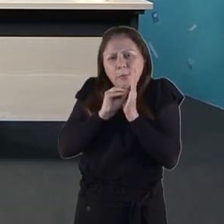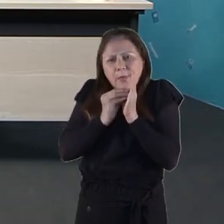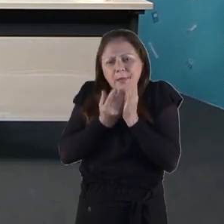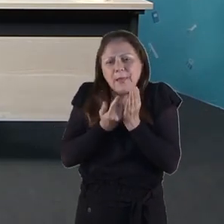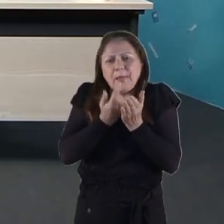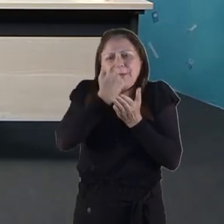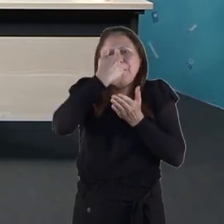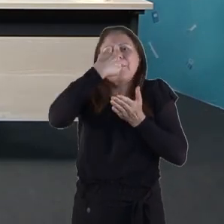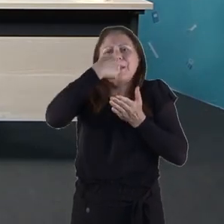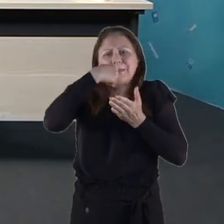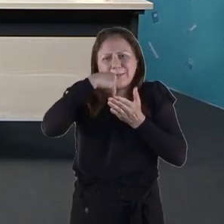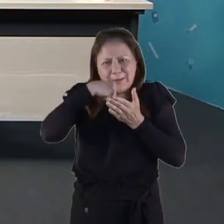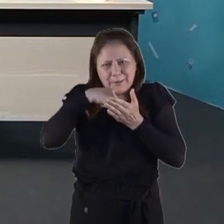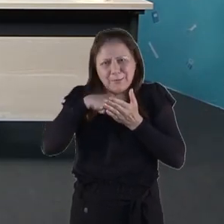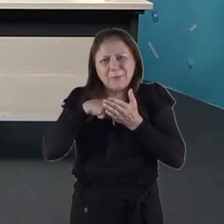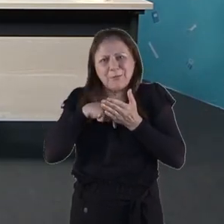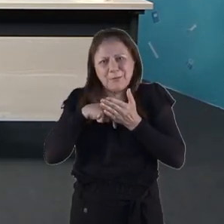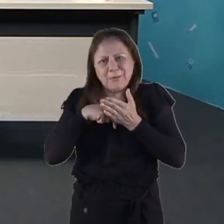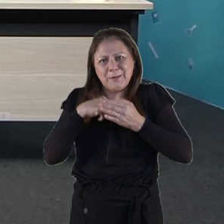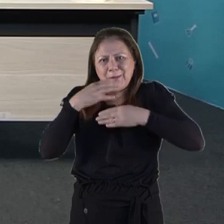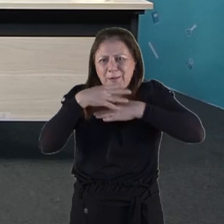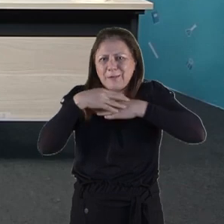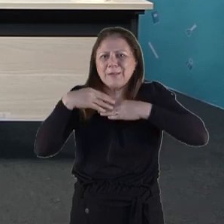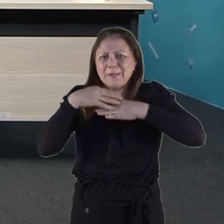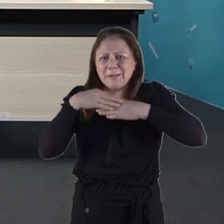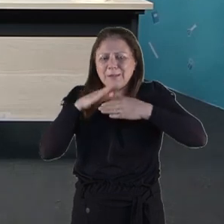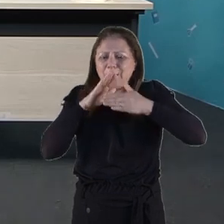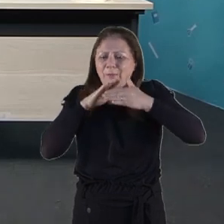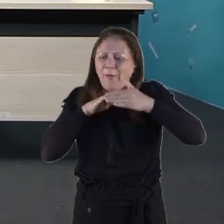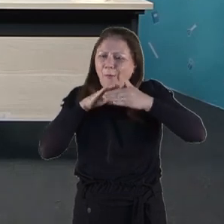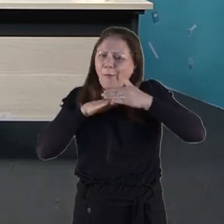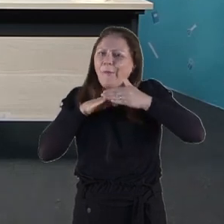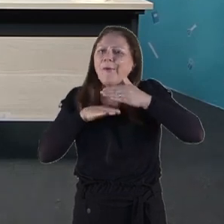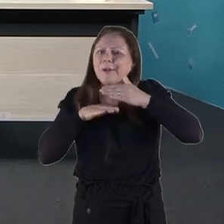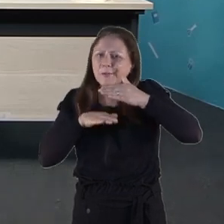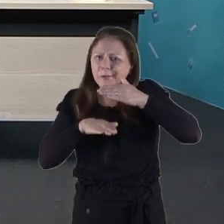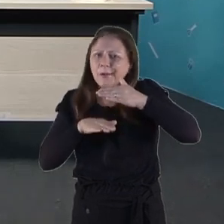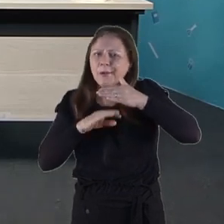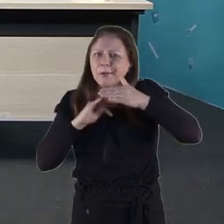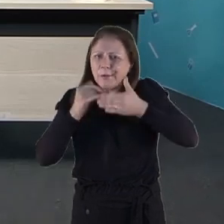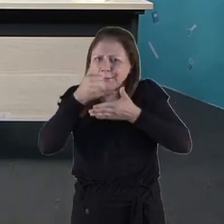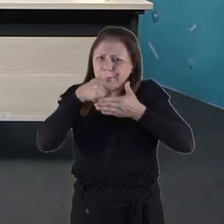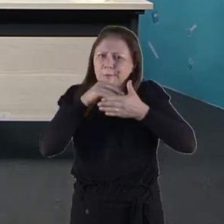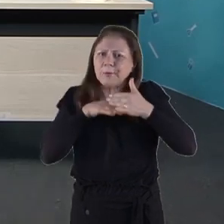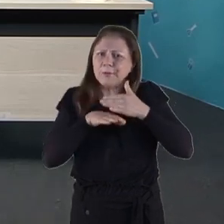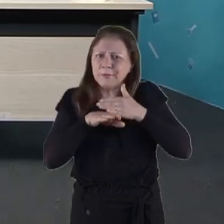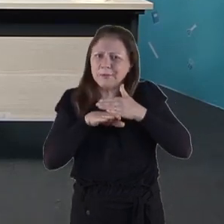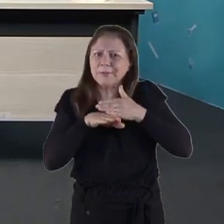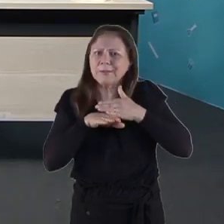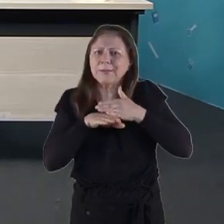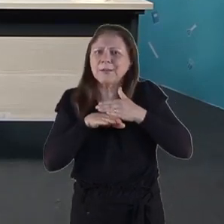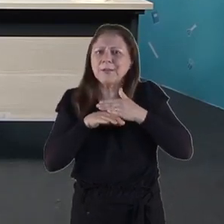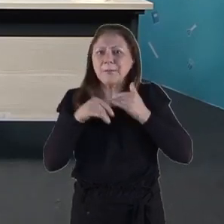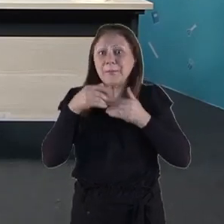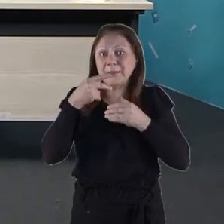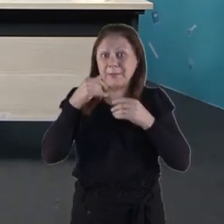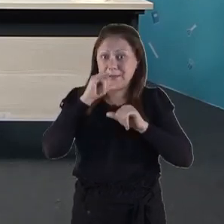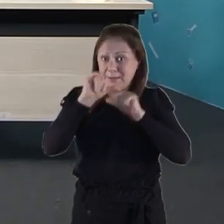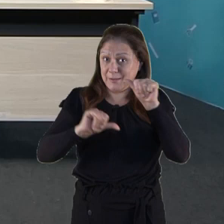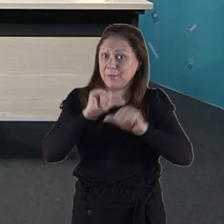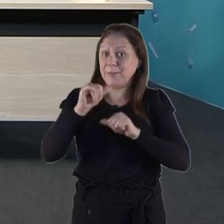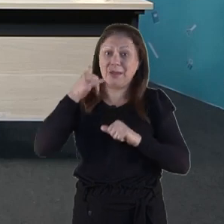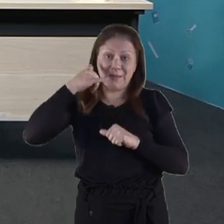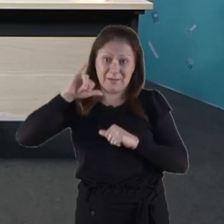gordura e leva para o tecido adiposo, né? As suas células que guardam a gordura vão guardar toda essa gordura naquele tecido, que vai servir como